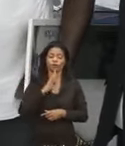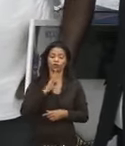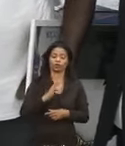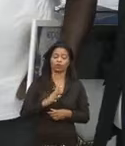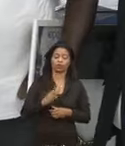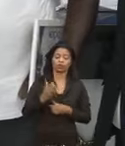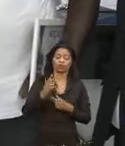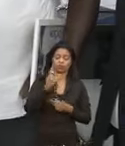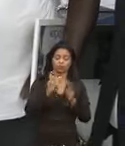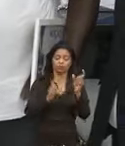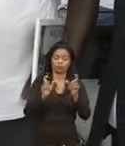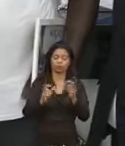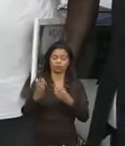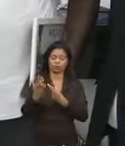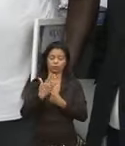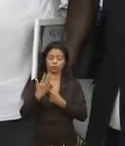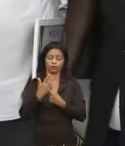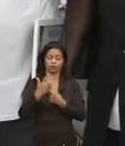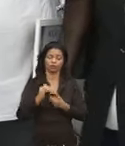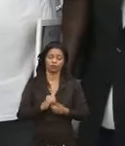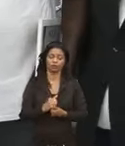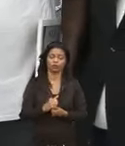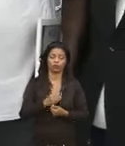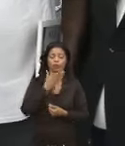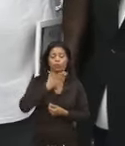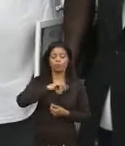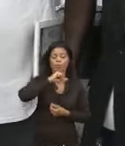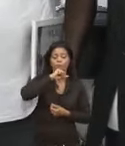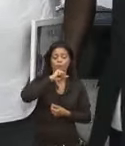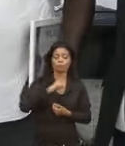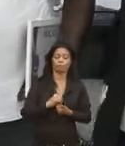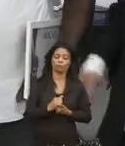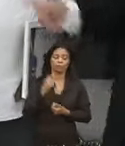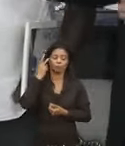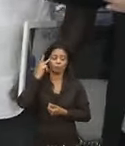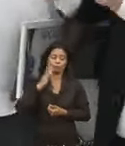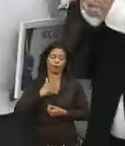ajudou. E esses caras aqui que foi um pai para mim.